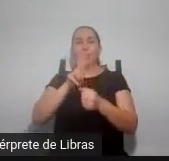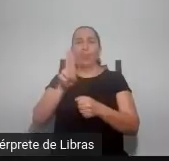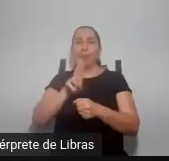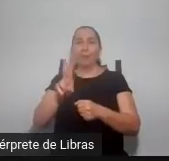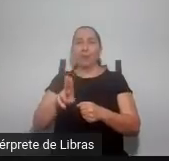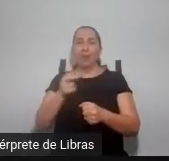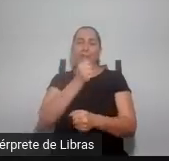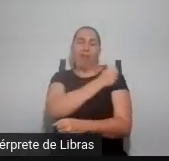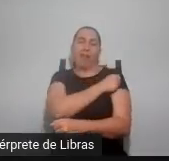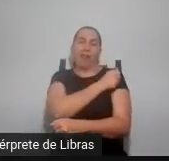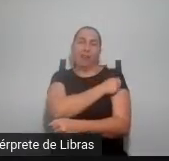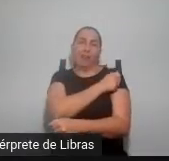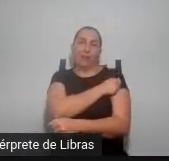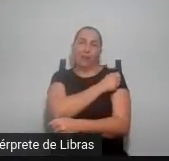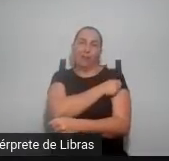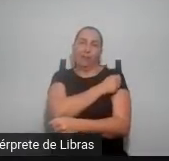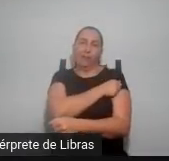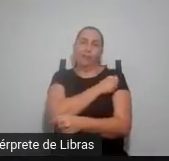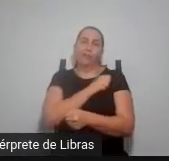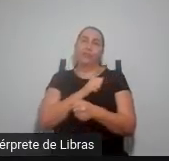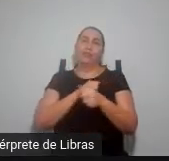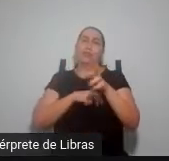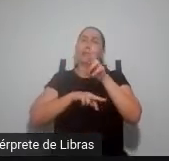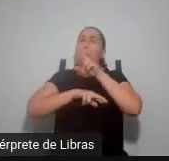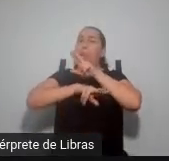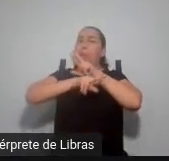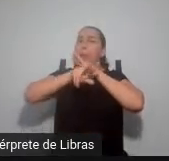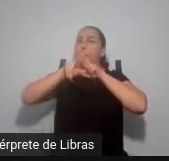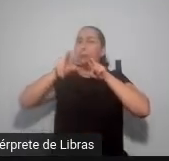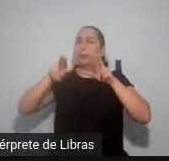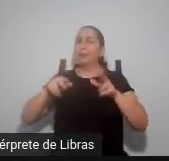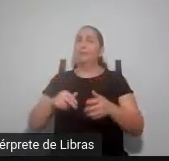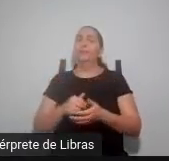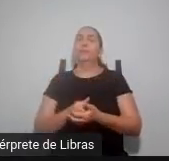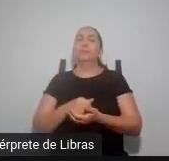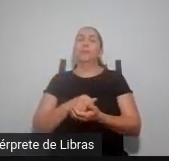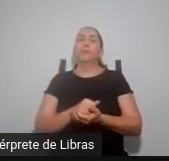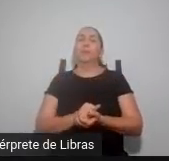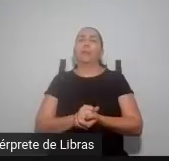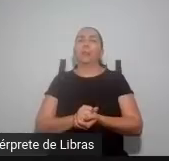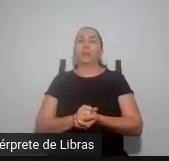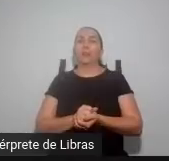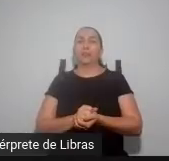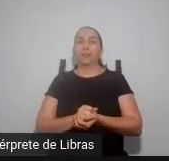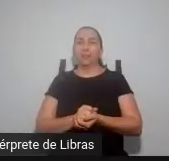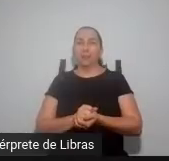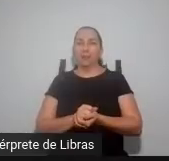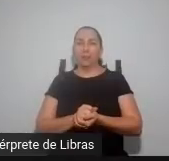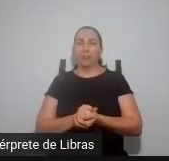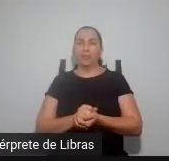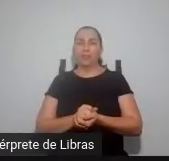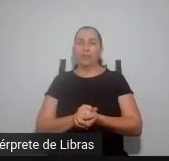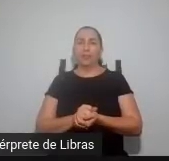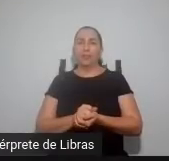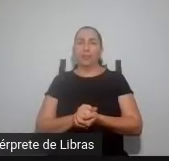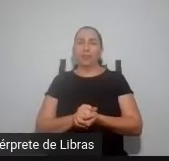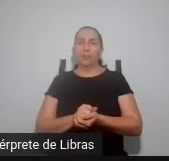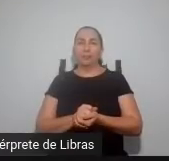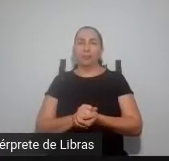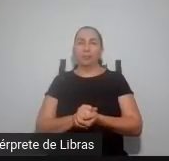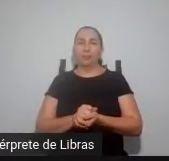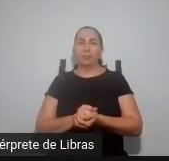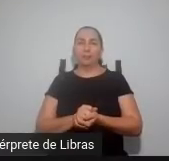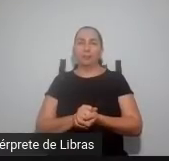alunos, Ixi, Verinha, Carla, Sandra e Sandra, tem duas Sandras aí. Mas tem